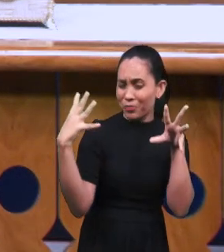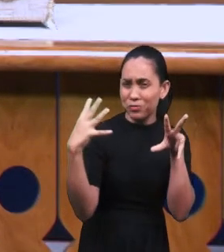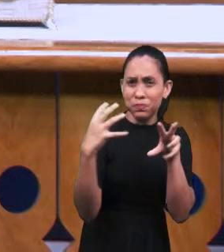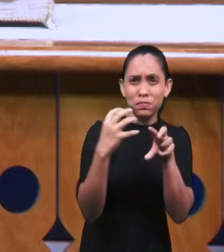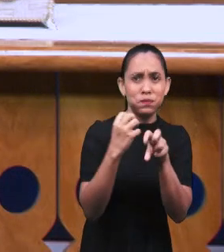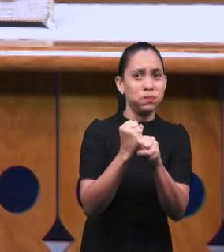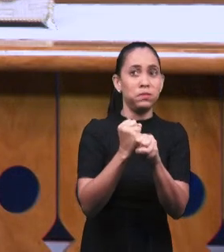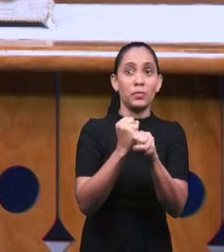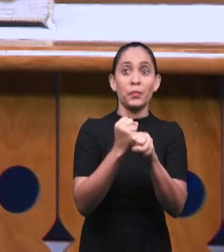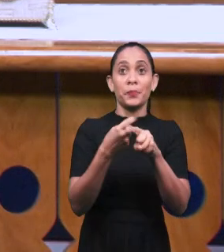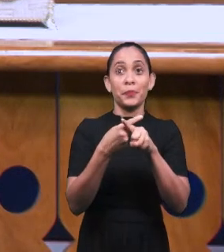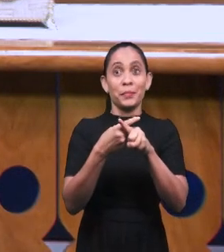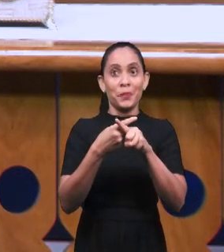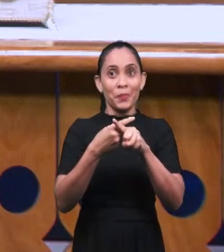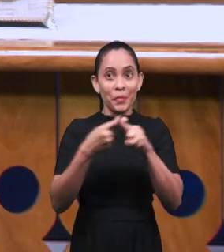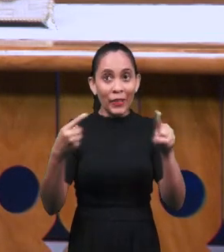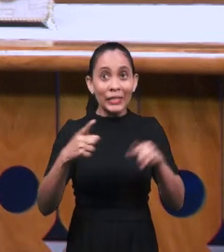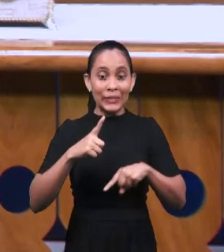a doutrina